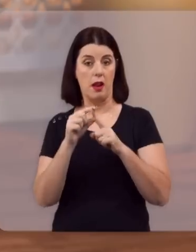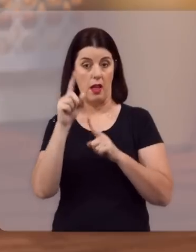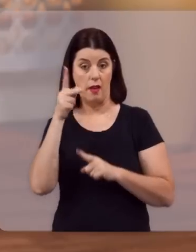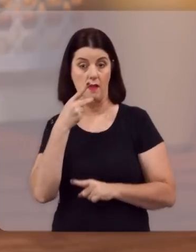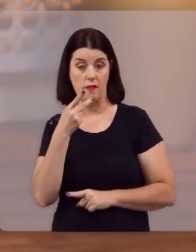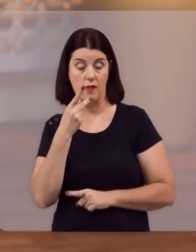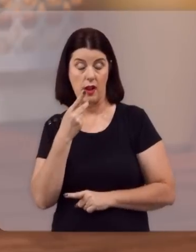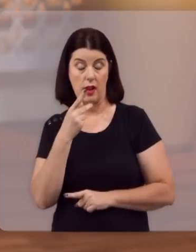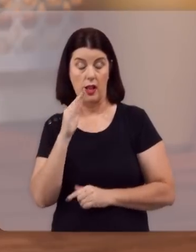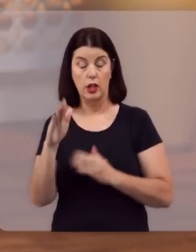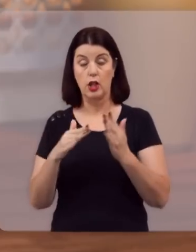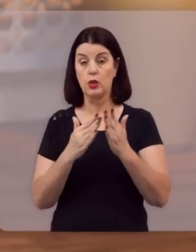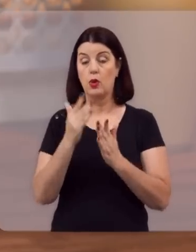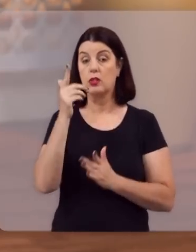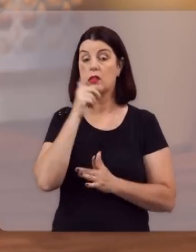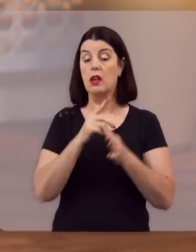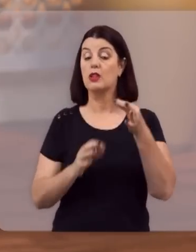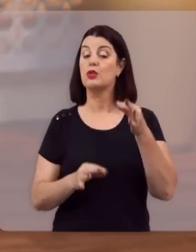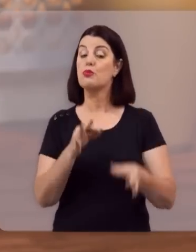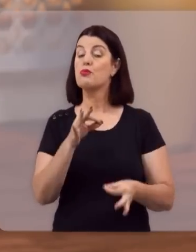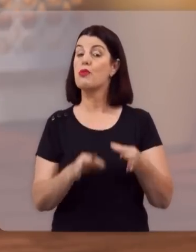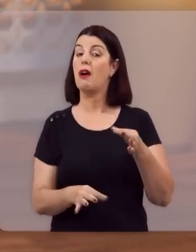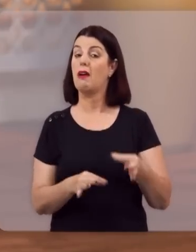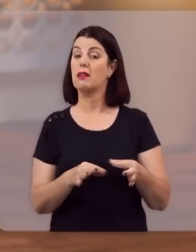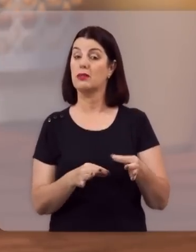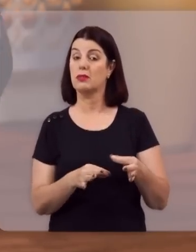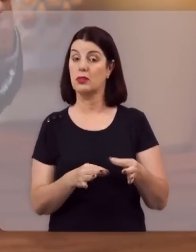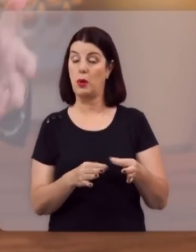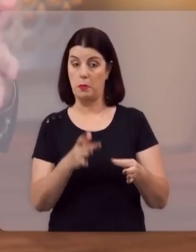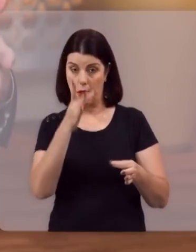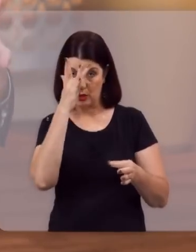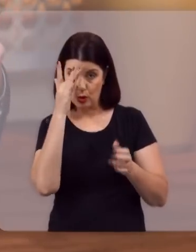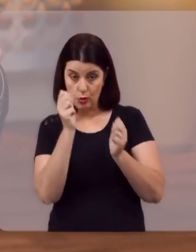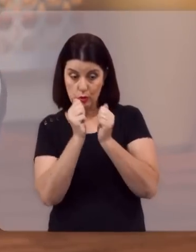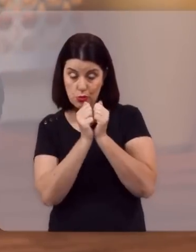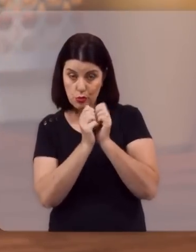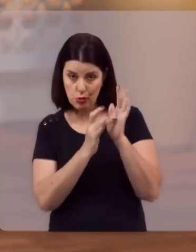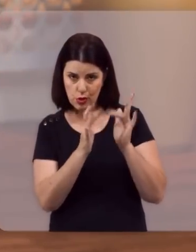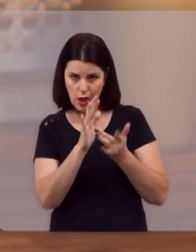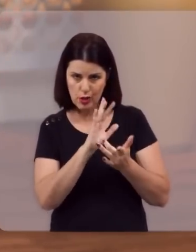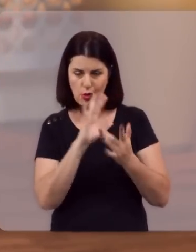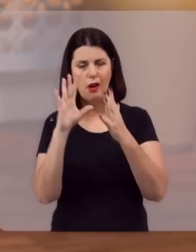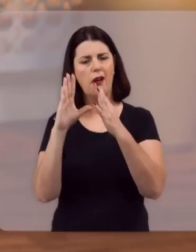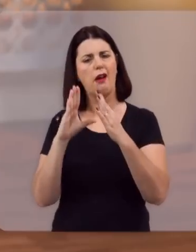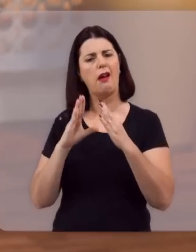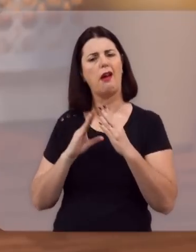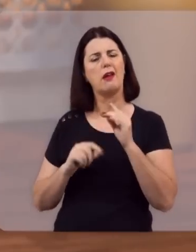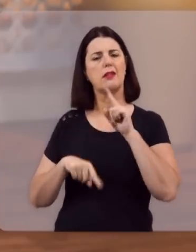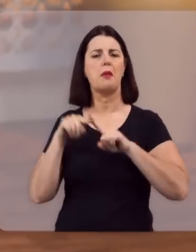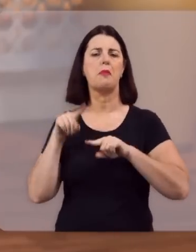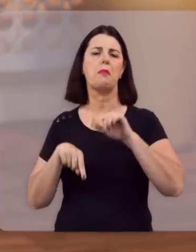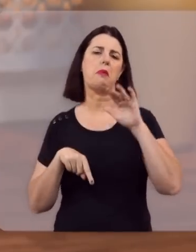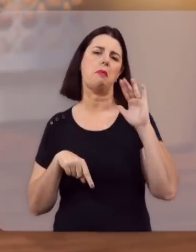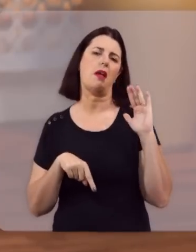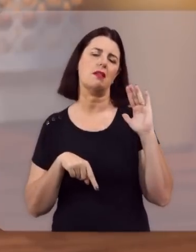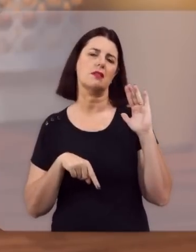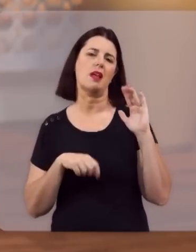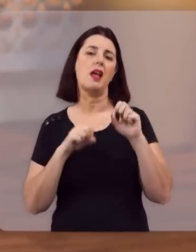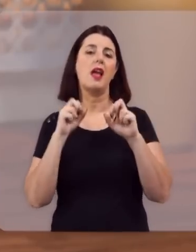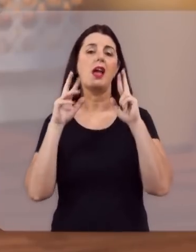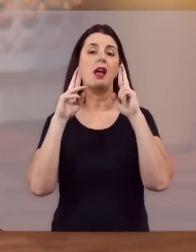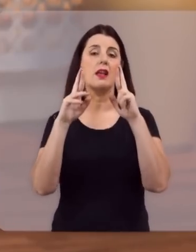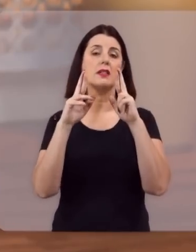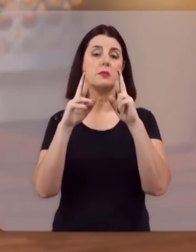A Escritura nos mostra que todos serão julgados. E que aqueles que estão em Cristo são aqueles que recebem essas promessas.